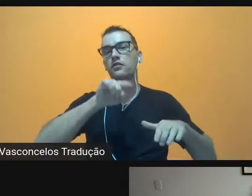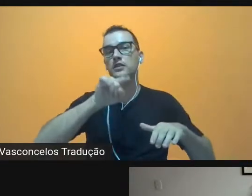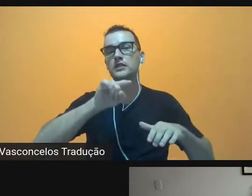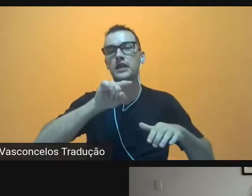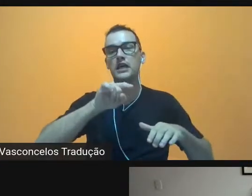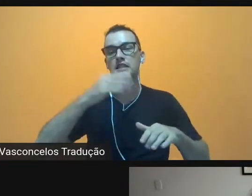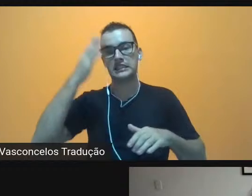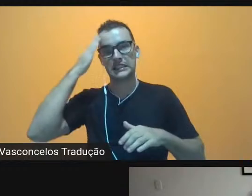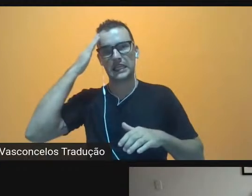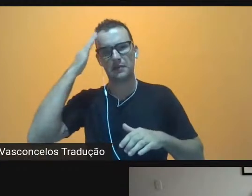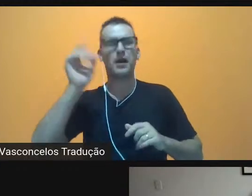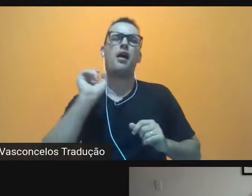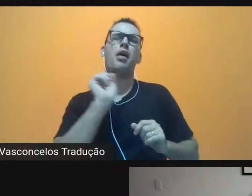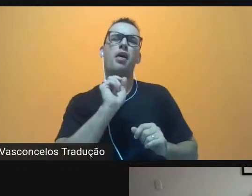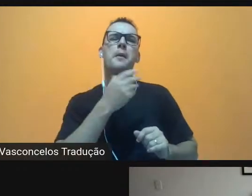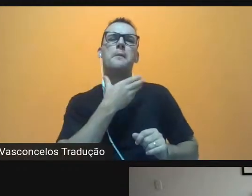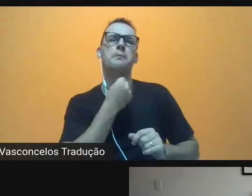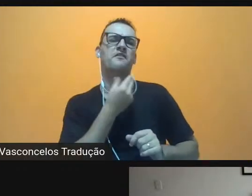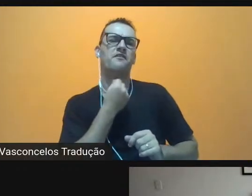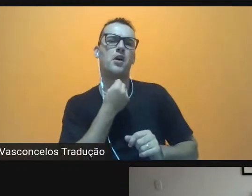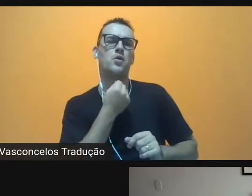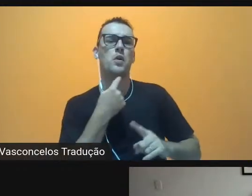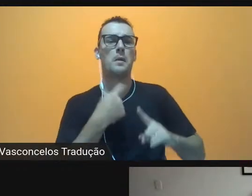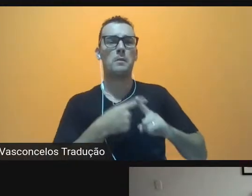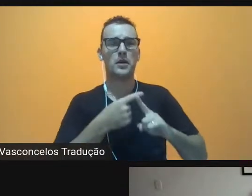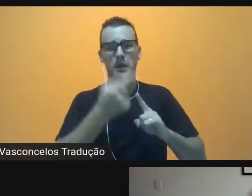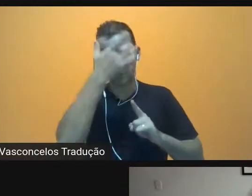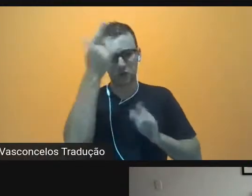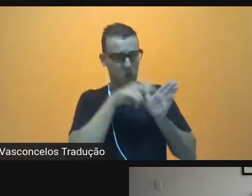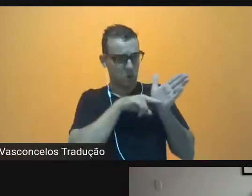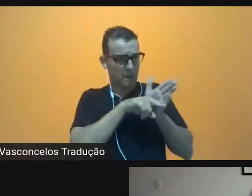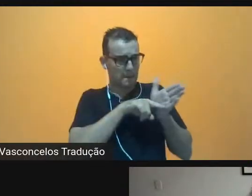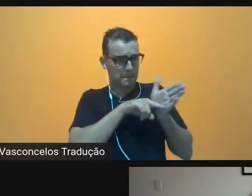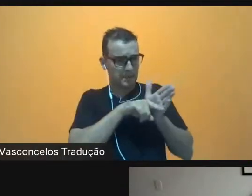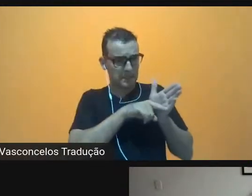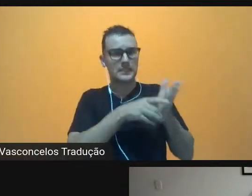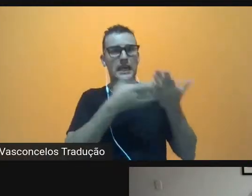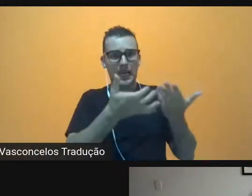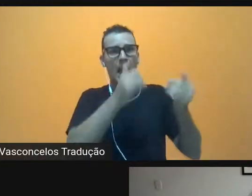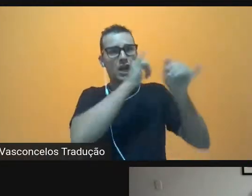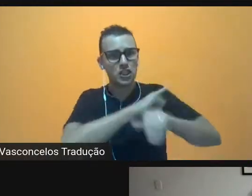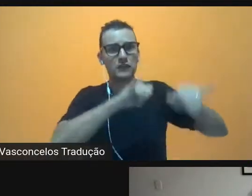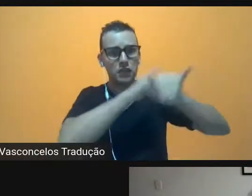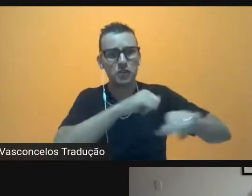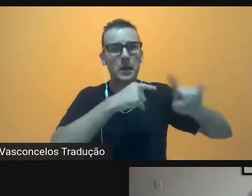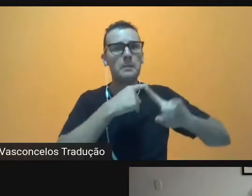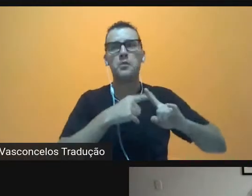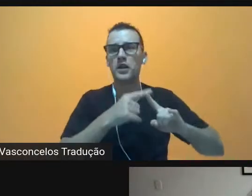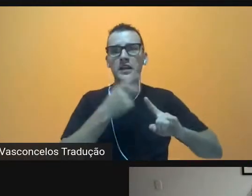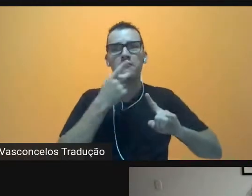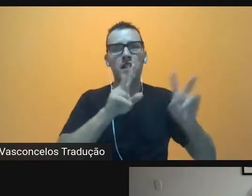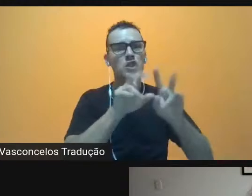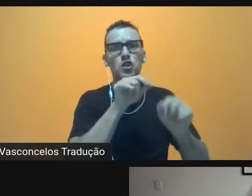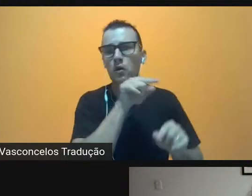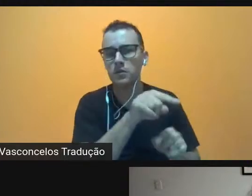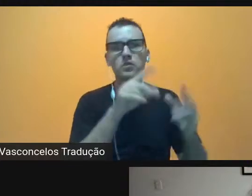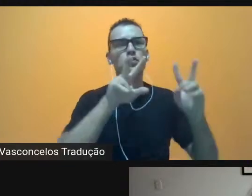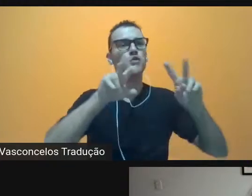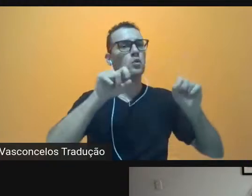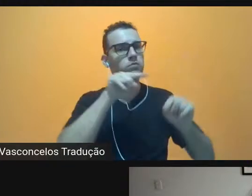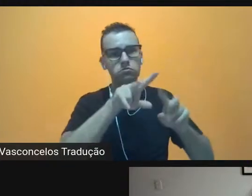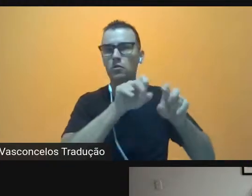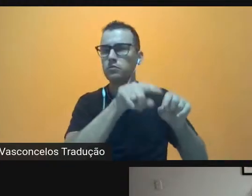news. Porque todo pesquisador quer divulgar o seu produto. A gente só fala sobre isso. Então, para mim, é uma oportunidade estar